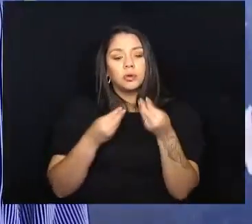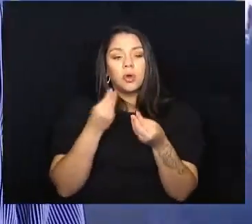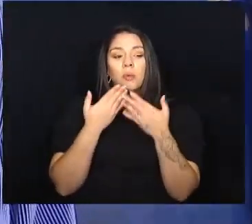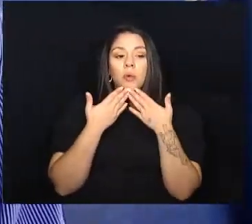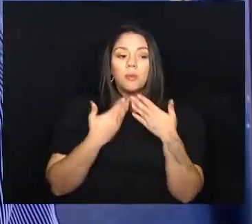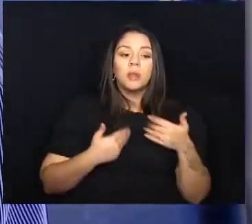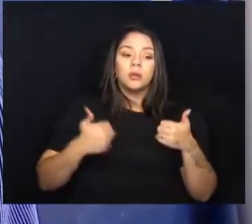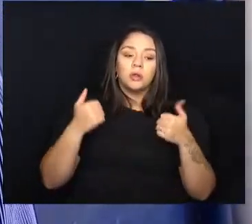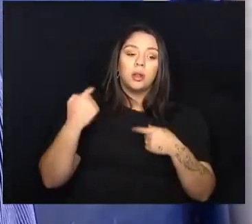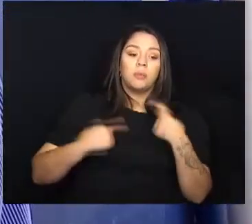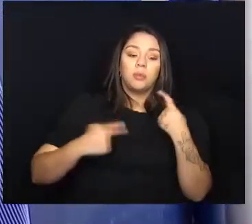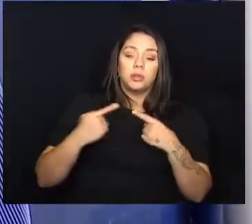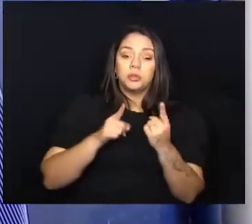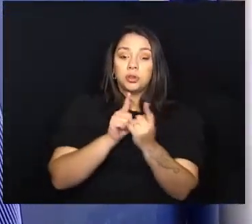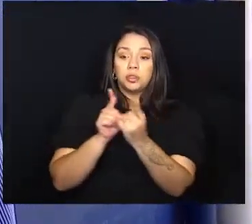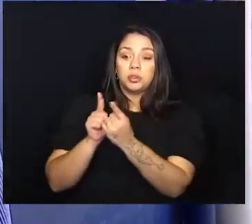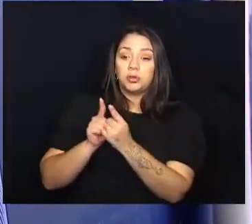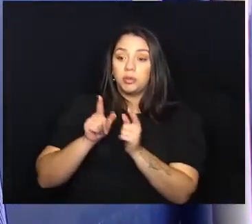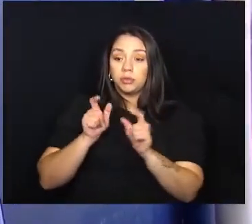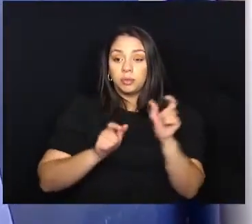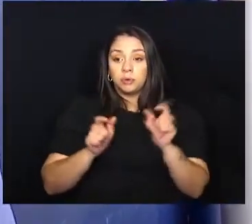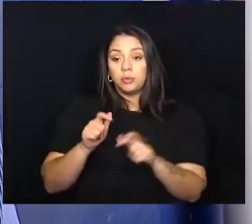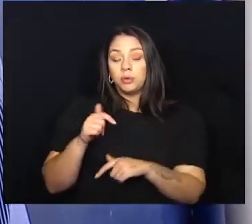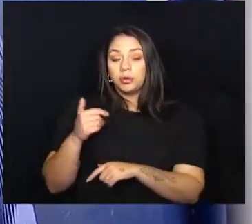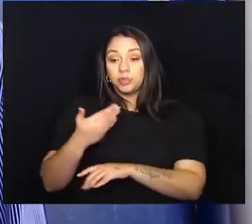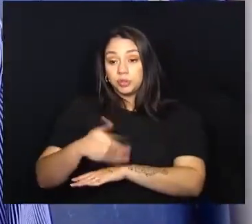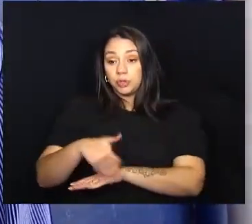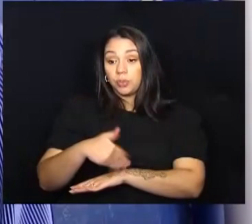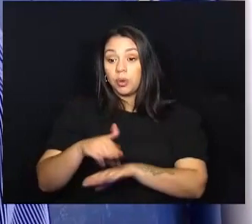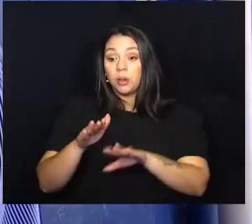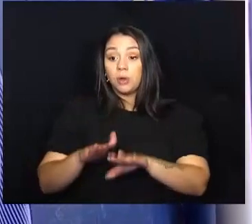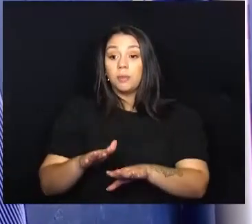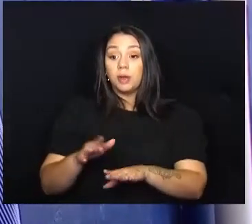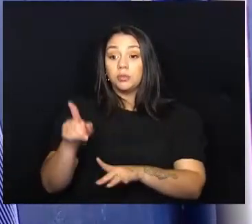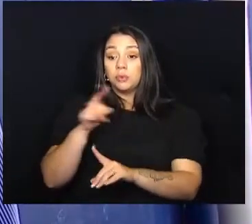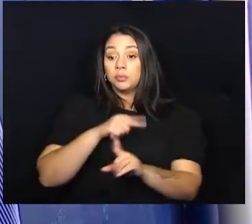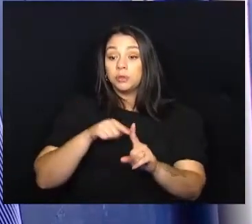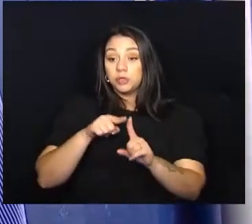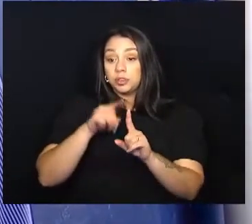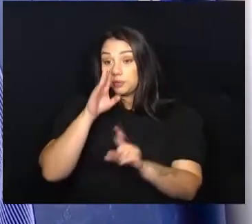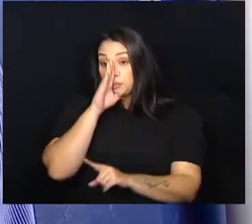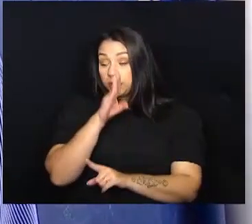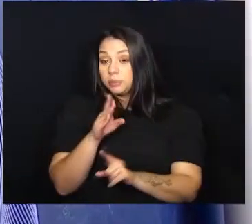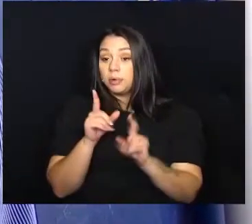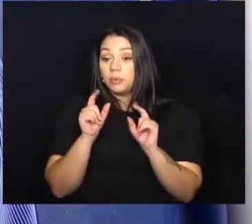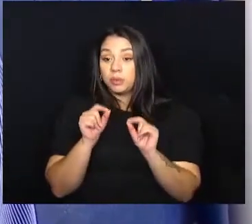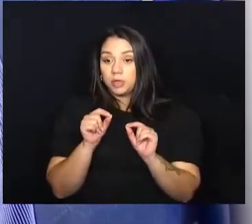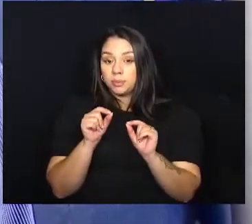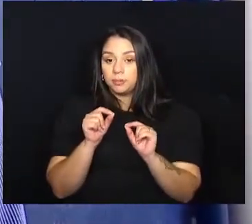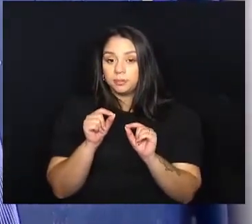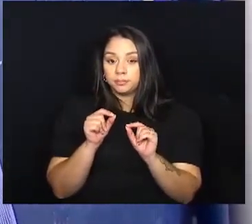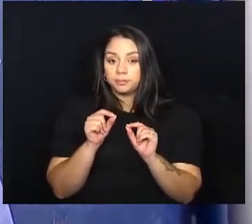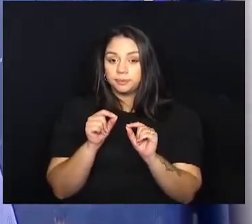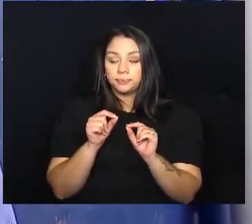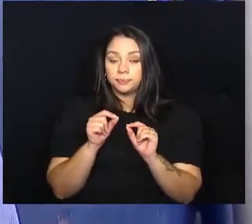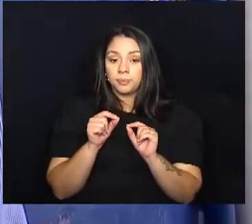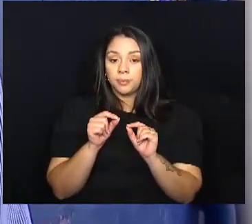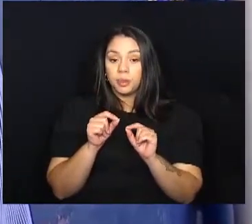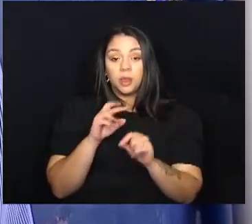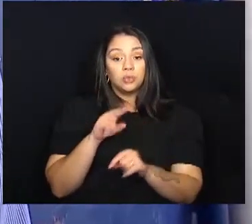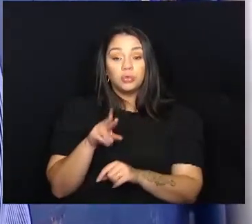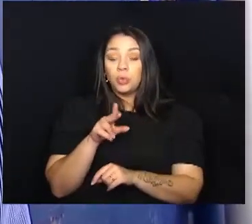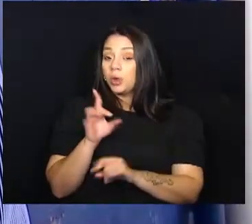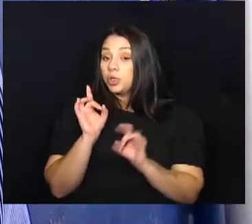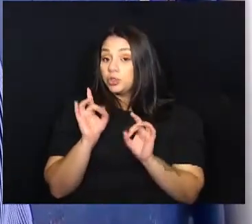de atendimento às pessoas em situação de rua, mas com a finalidade principal que é não só